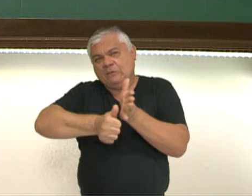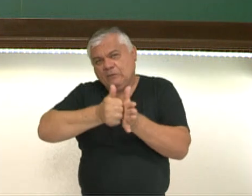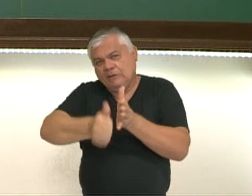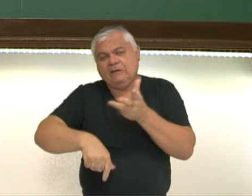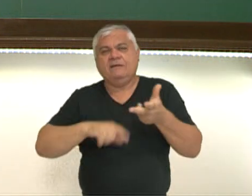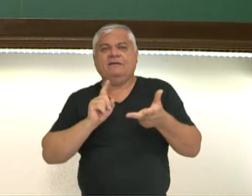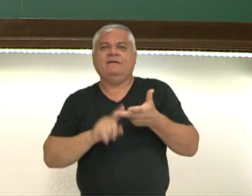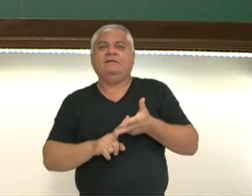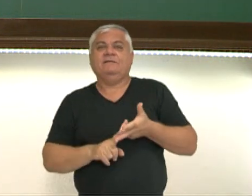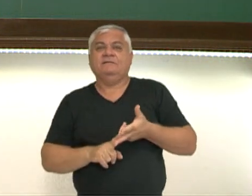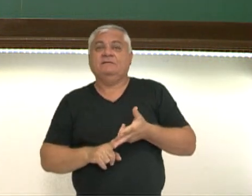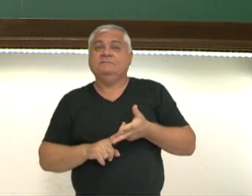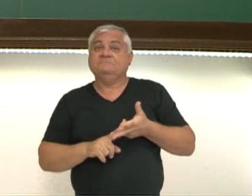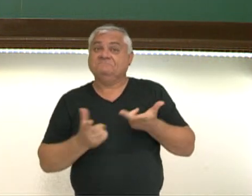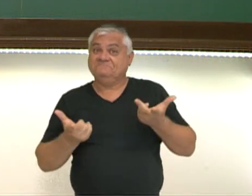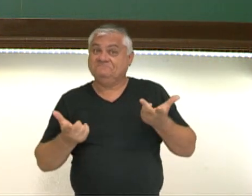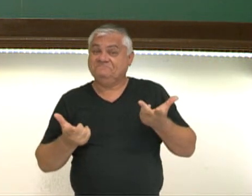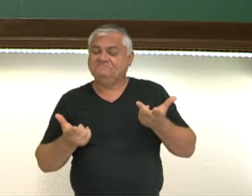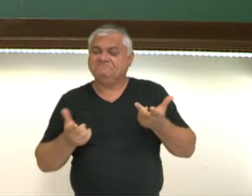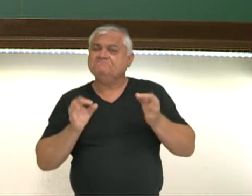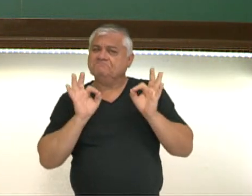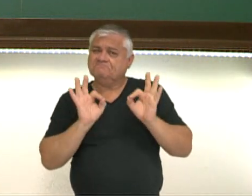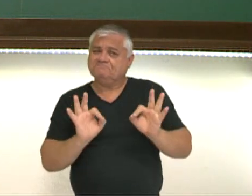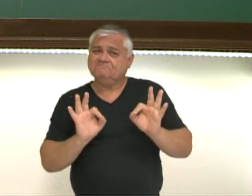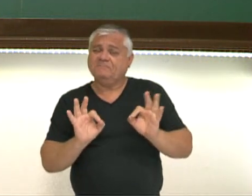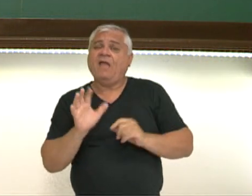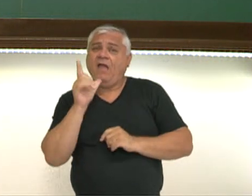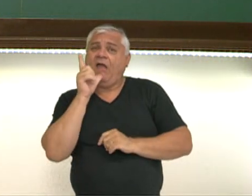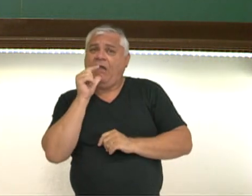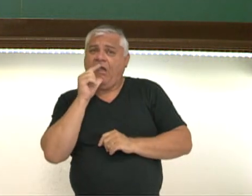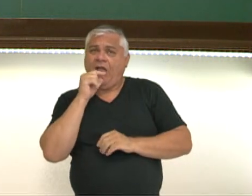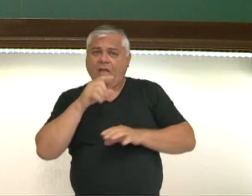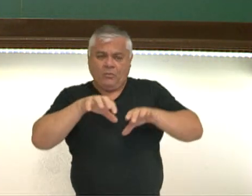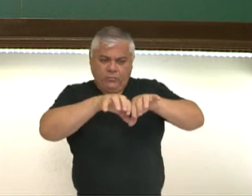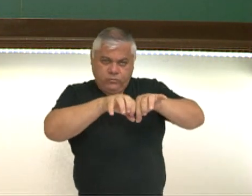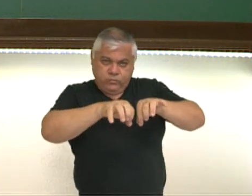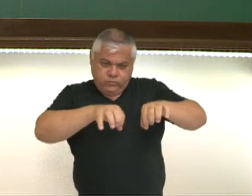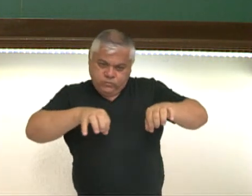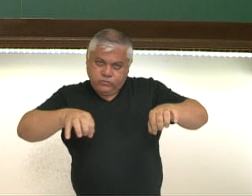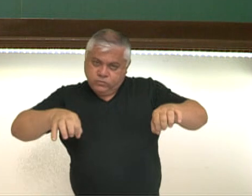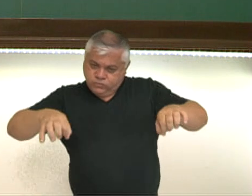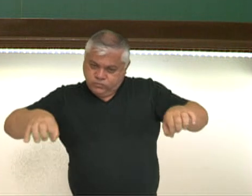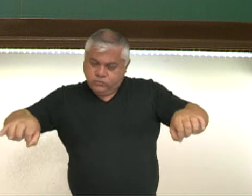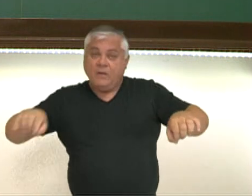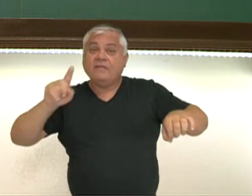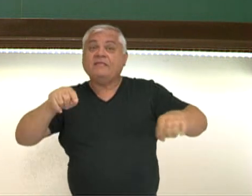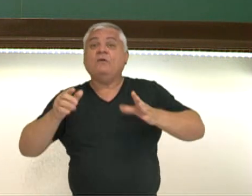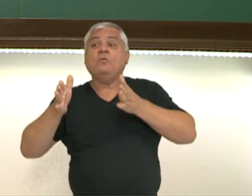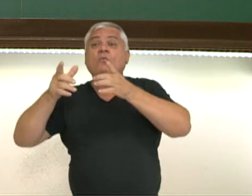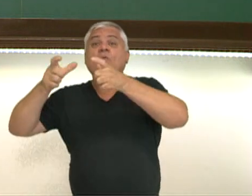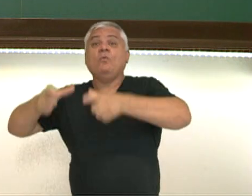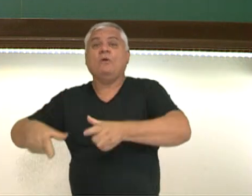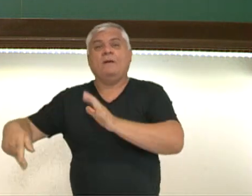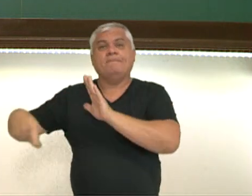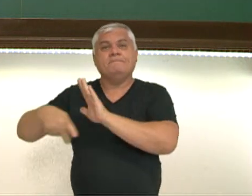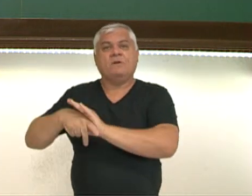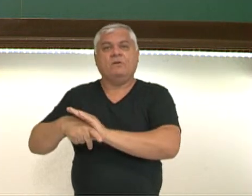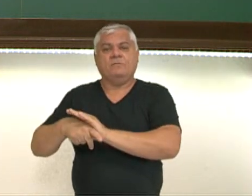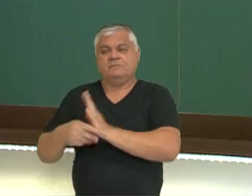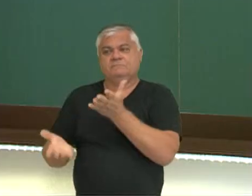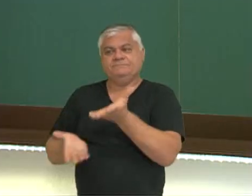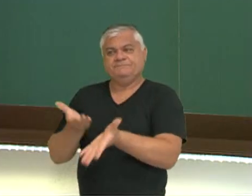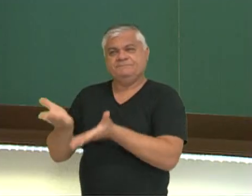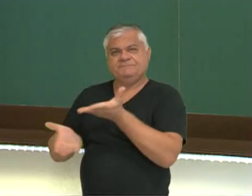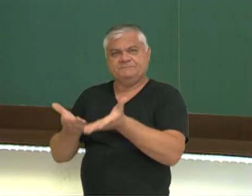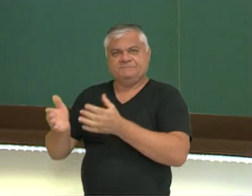litoral. Gente, de fato, a água canalizada, ela vem a partir de uma estação de tratamento. O que eu quero saber